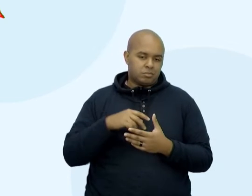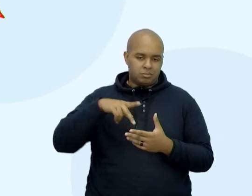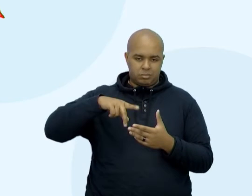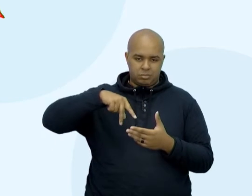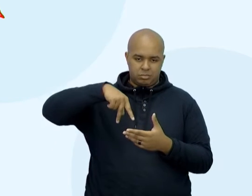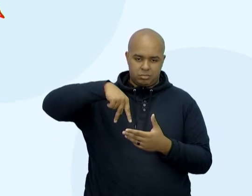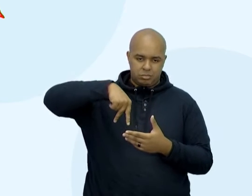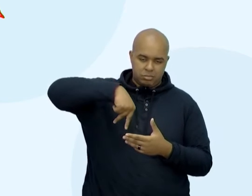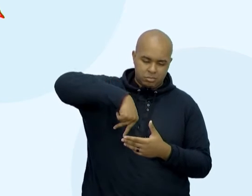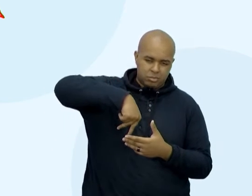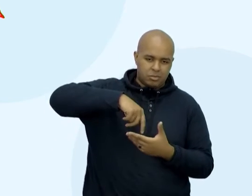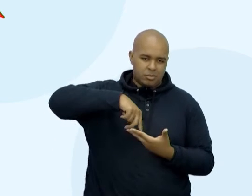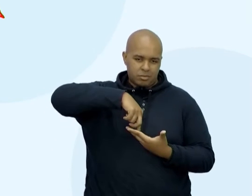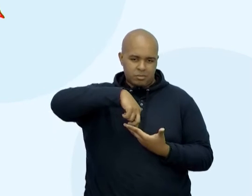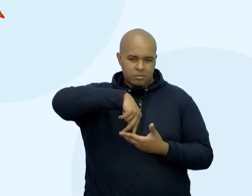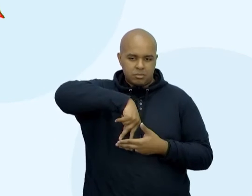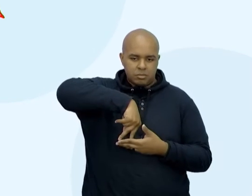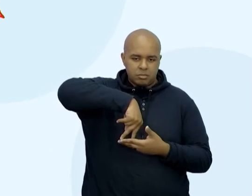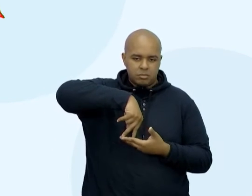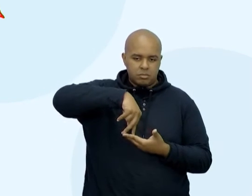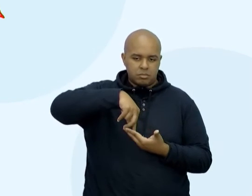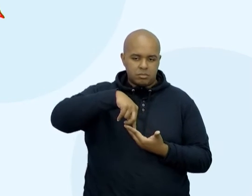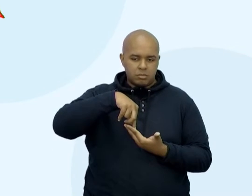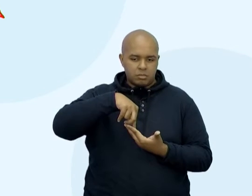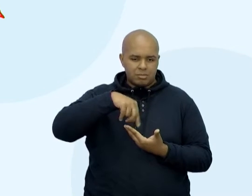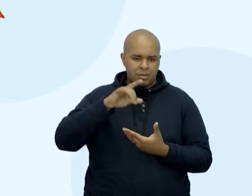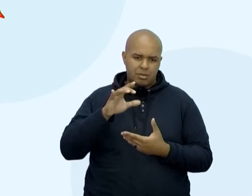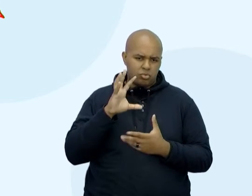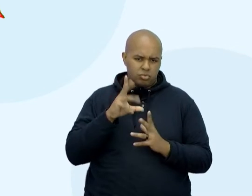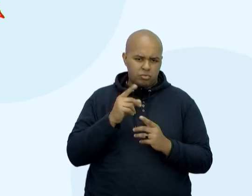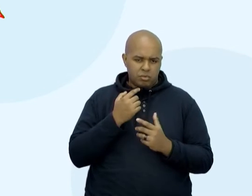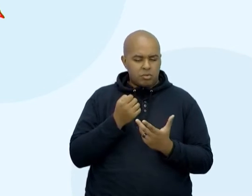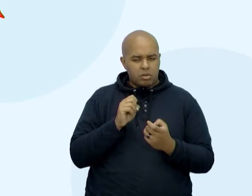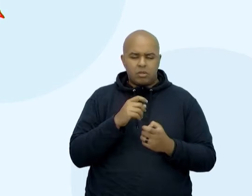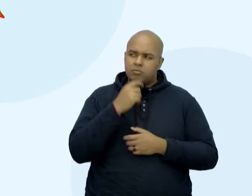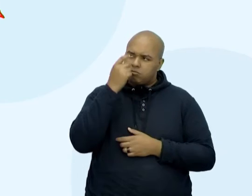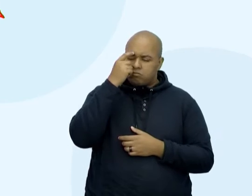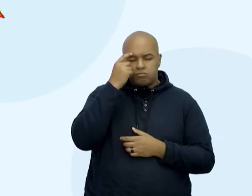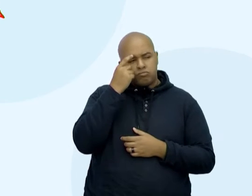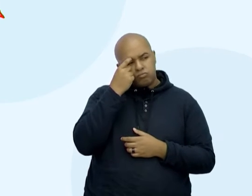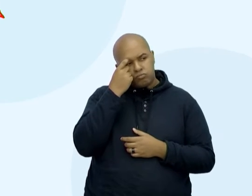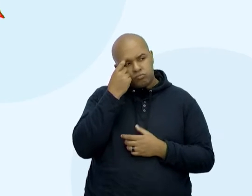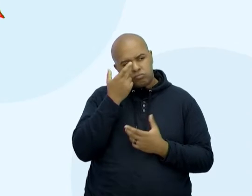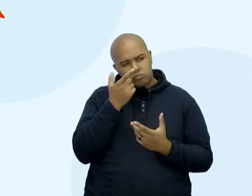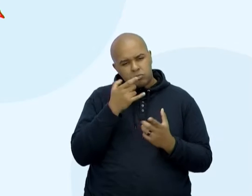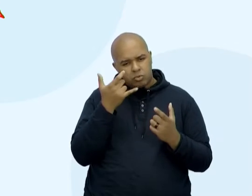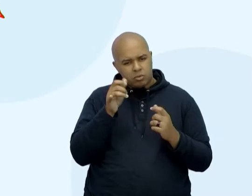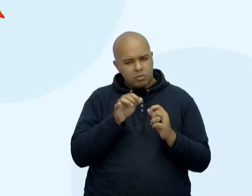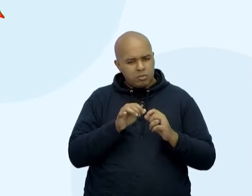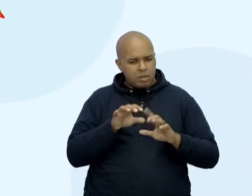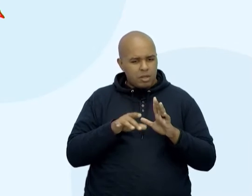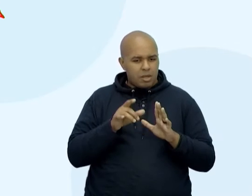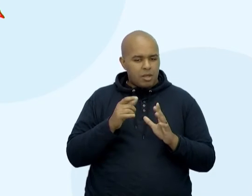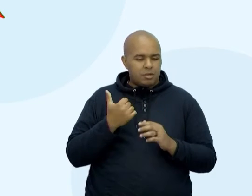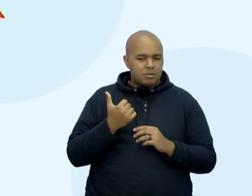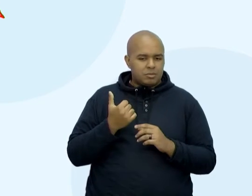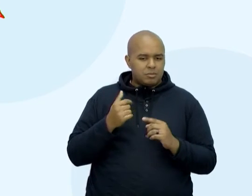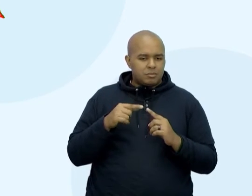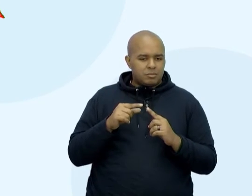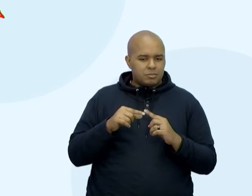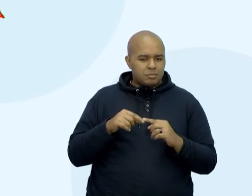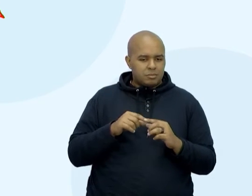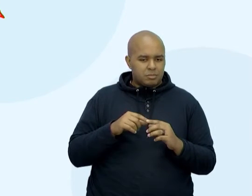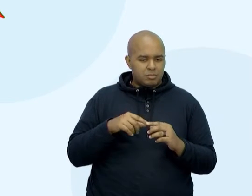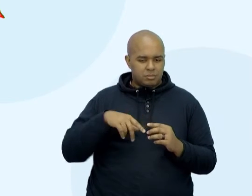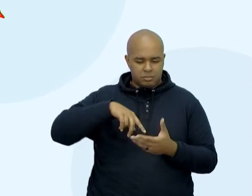inclusive... Mas cadê a caneta daqui? Vai ficar tudo em vermelho mesmo? Tá bom. Oportunidade que eu vou te falar, que aqui em relação